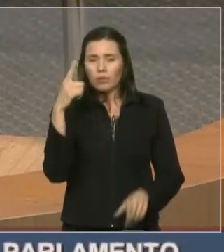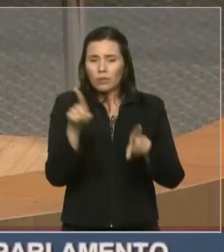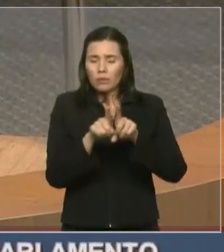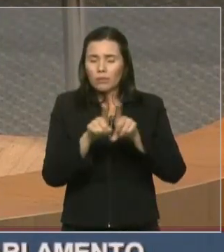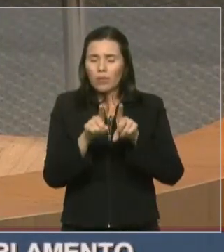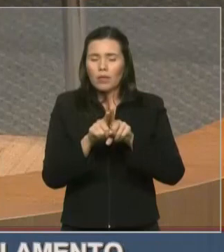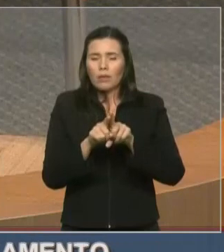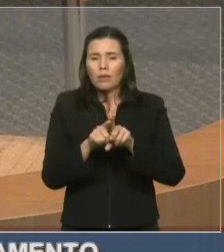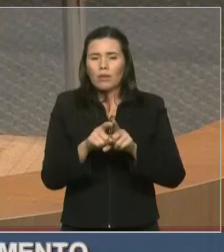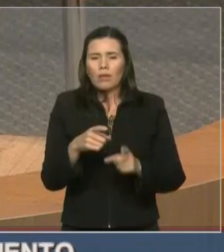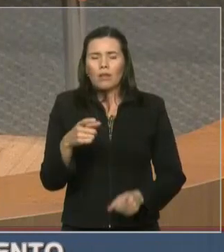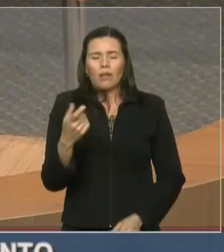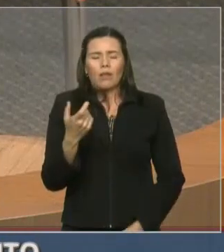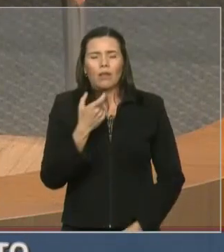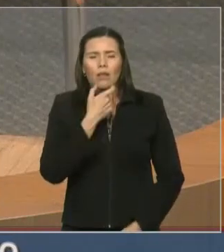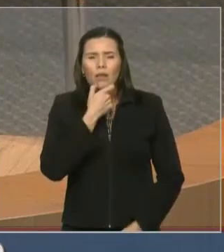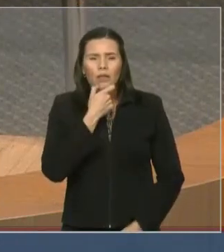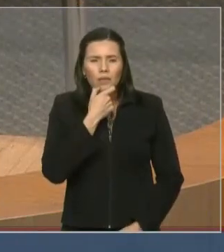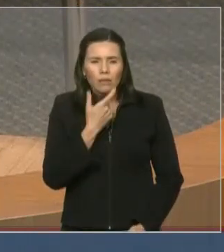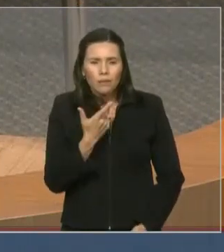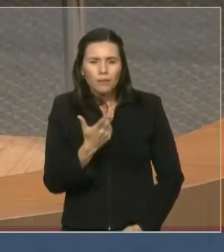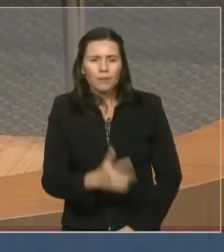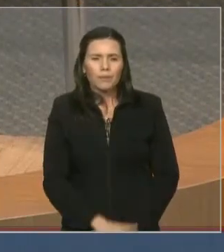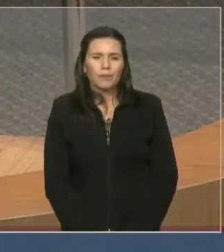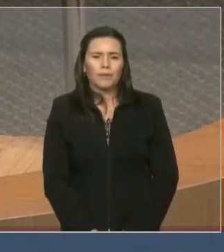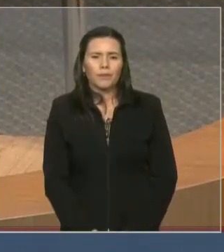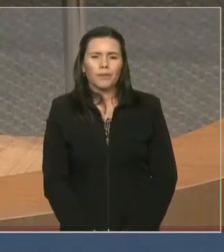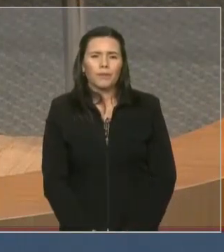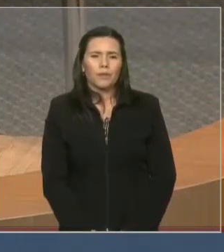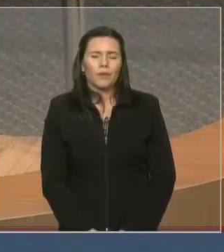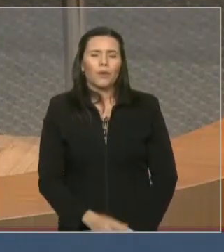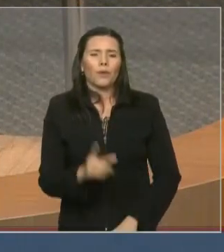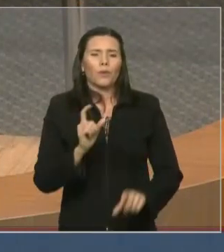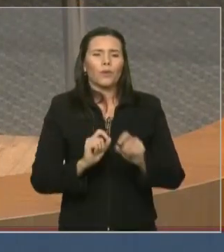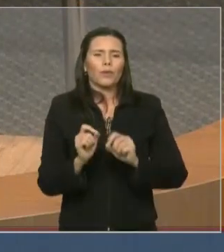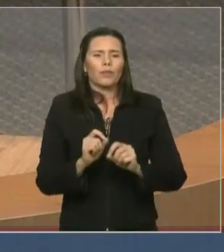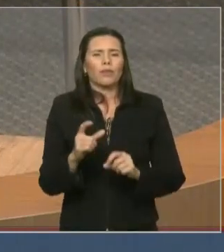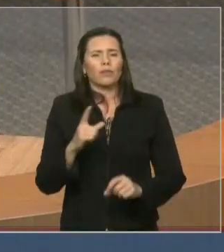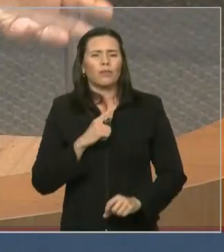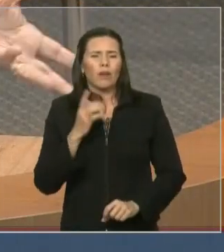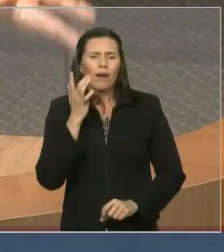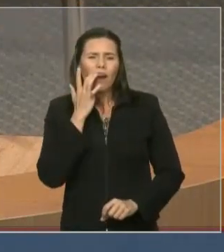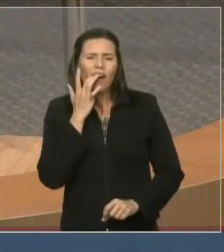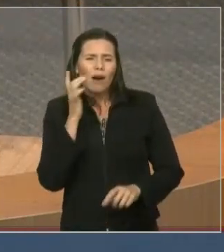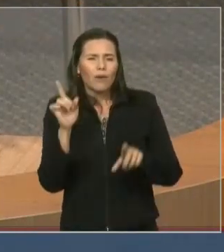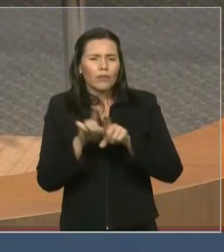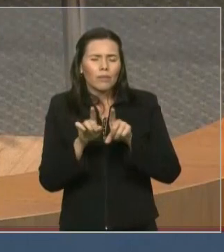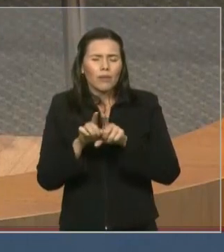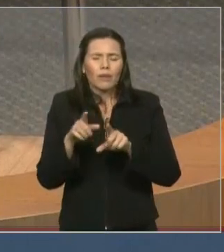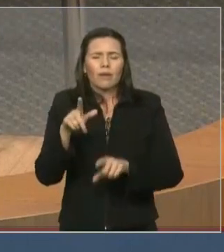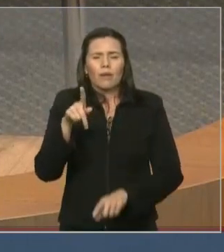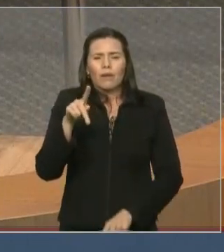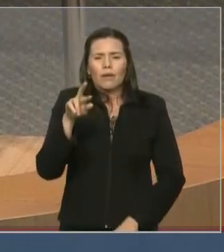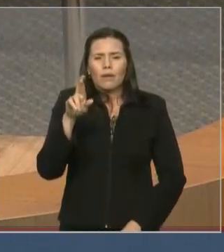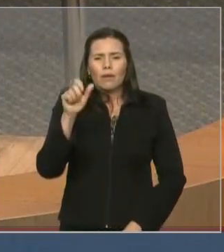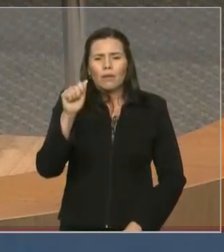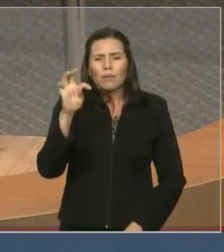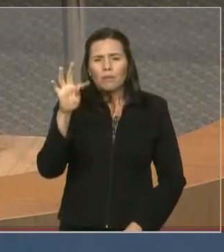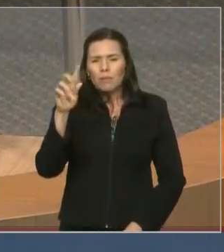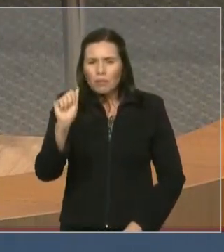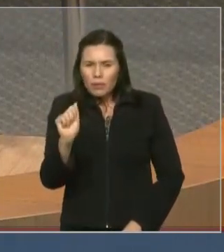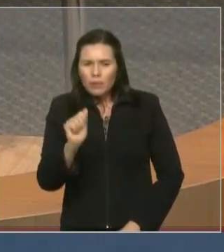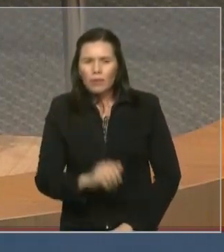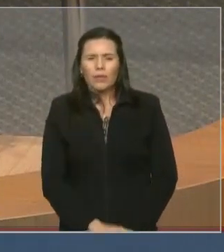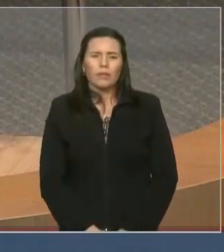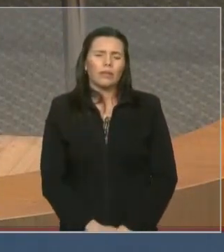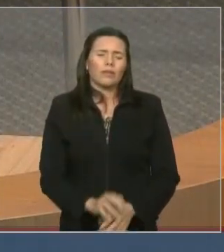naufragavam os navios, ficavam lá aquelas pedaços e mais pedaços, ouro, prata, e estão resgatando, é uma riqueza